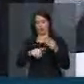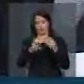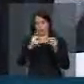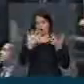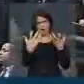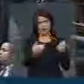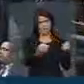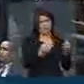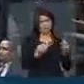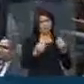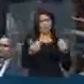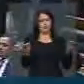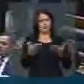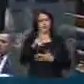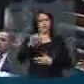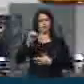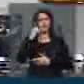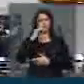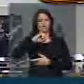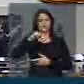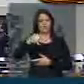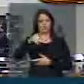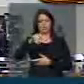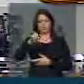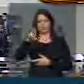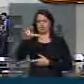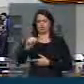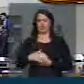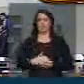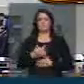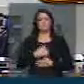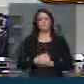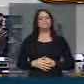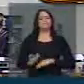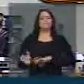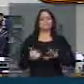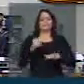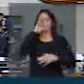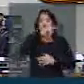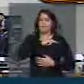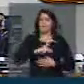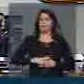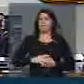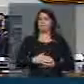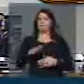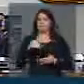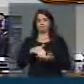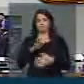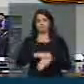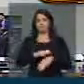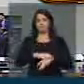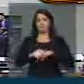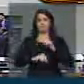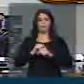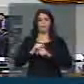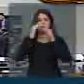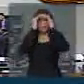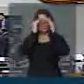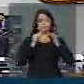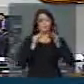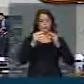acordo? Com a palavra do deputado Jandira. Senhor presidente, até em